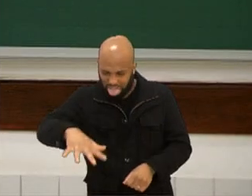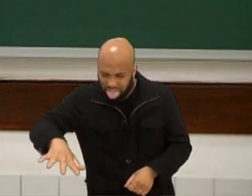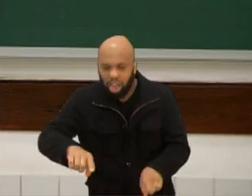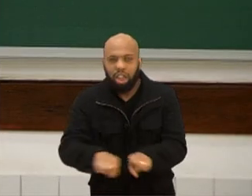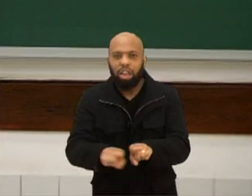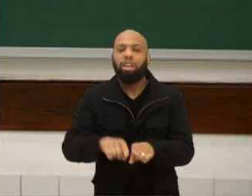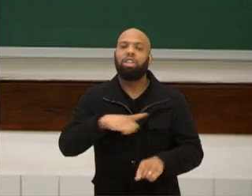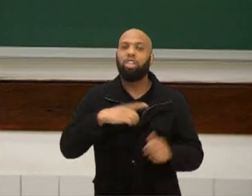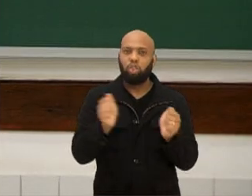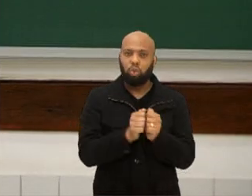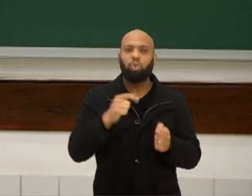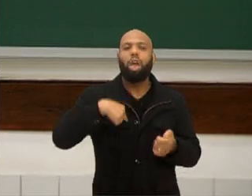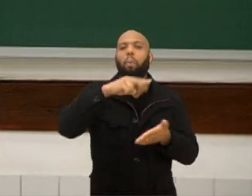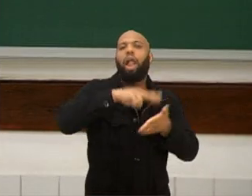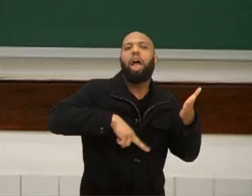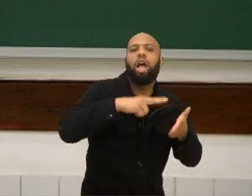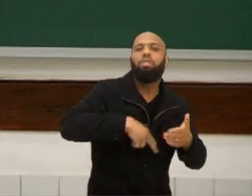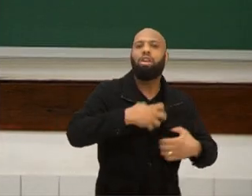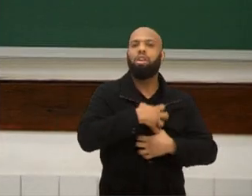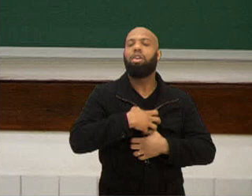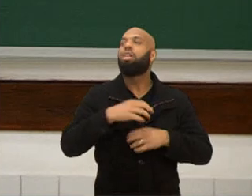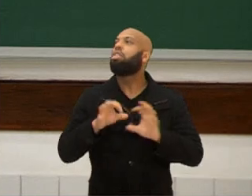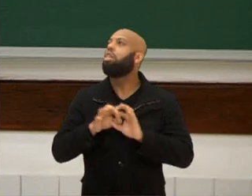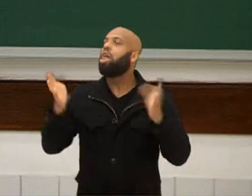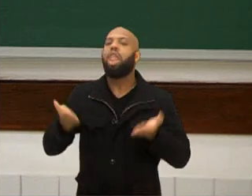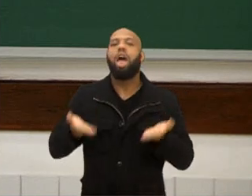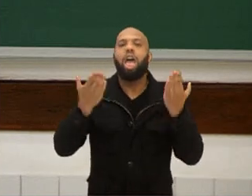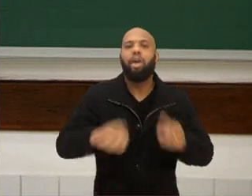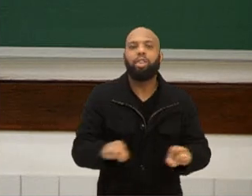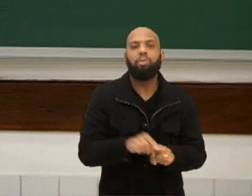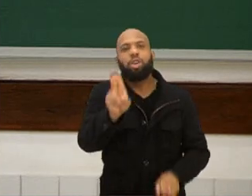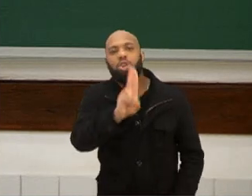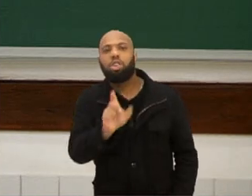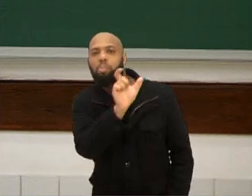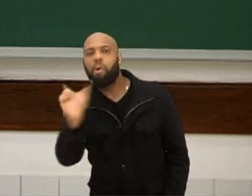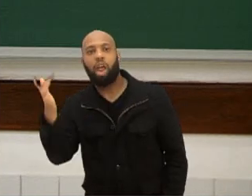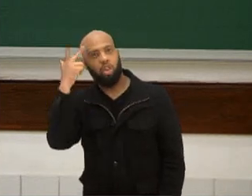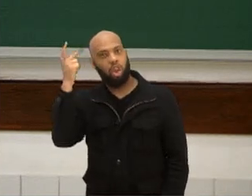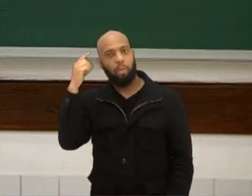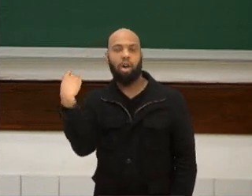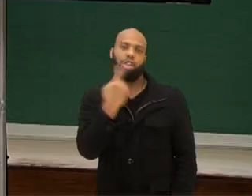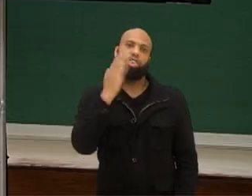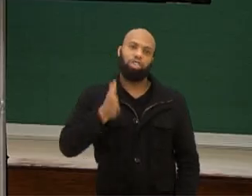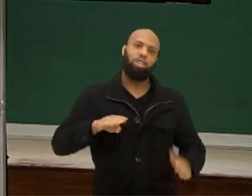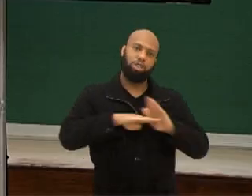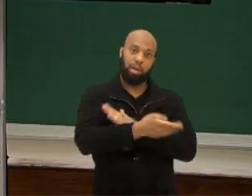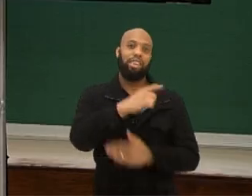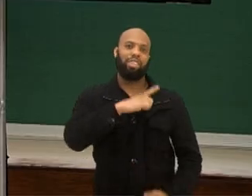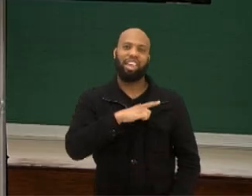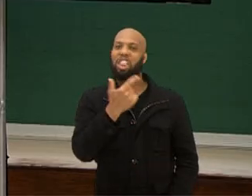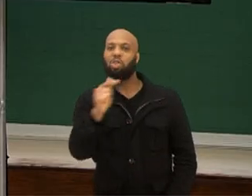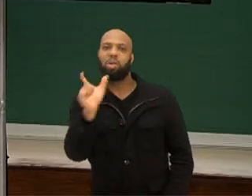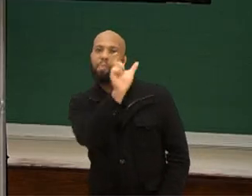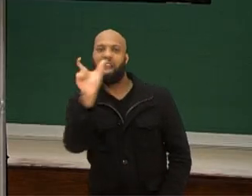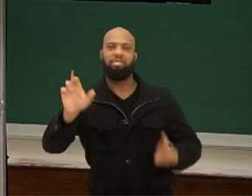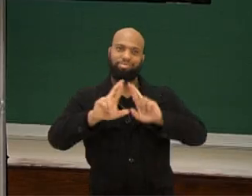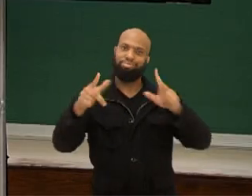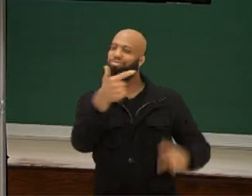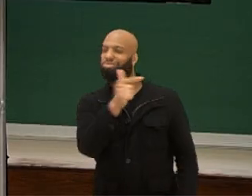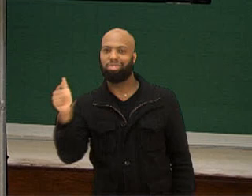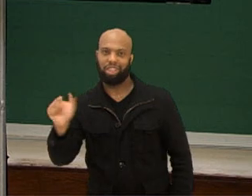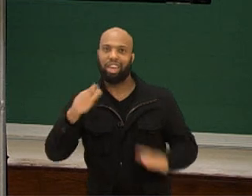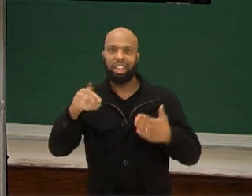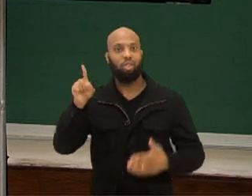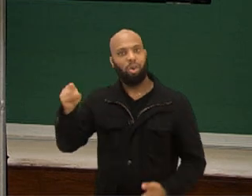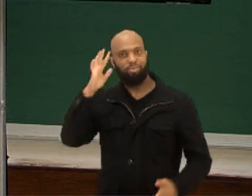uma leitura mais tranquila, sem a utilização de palavras diferentes daquela que nós estamos acostumados. Então, eu já sei que essa